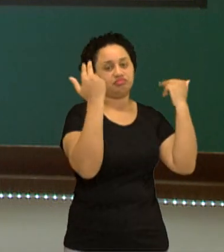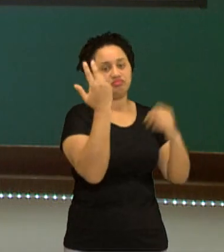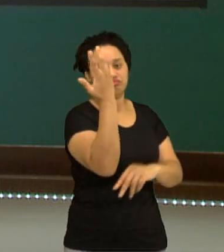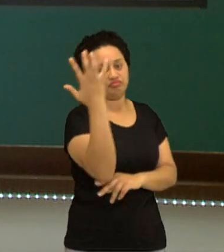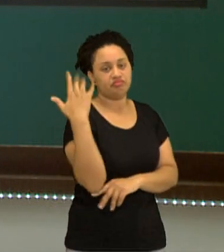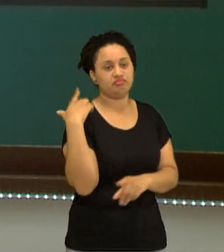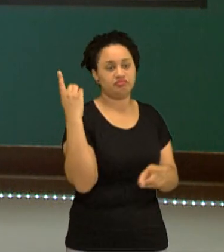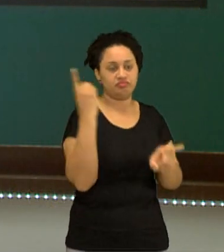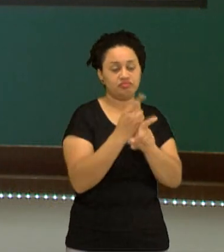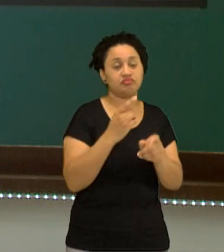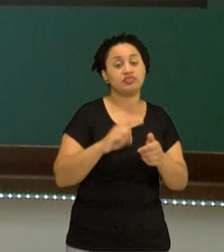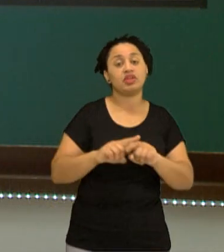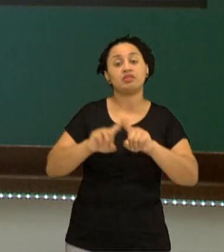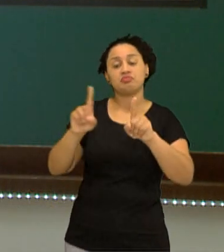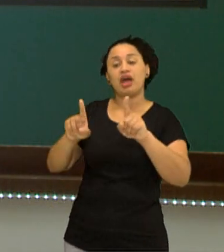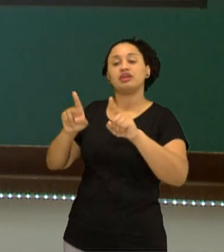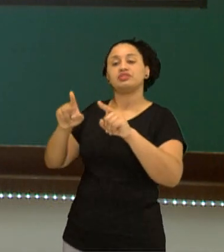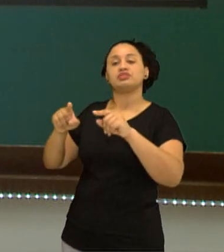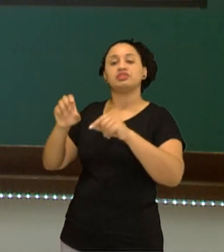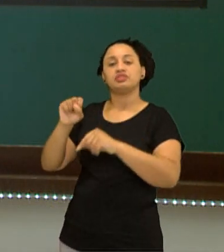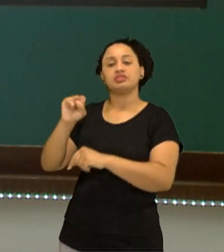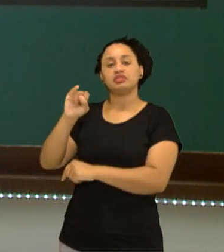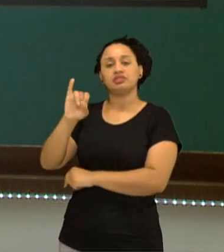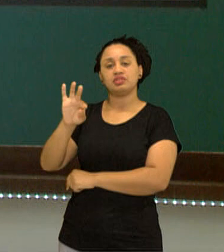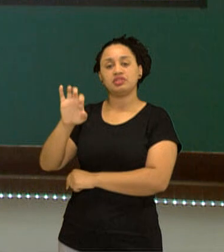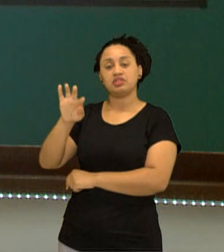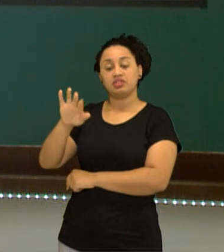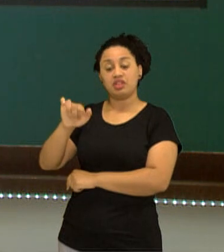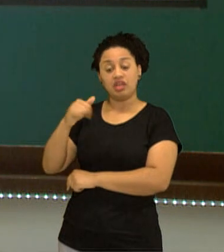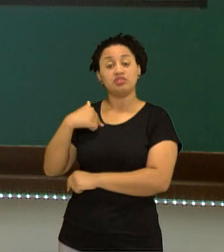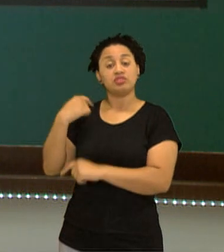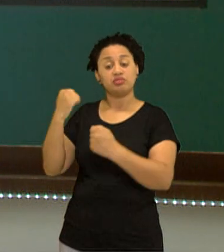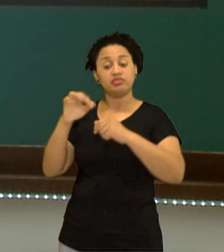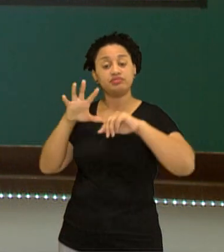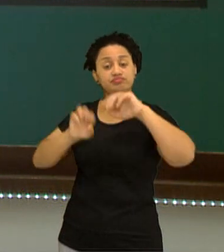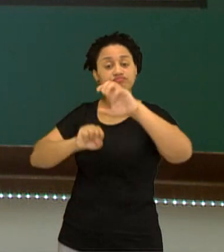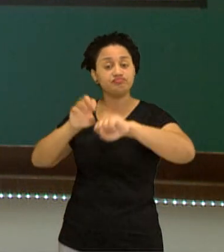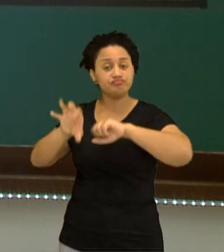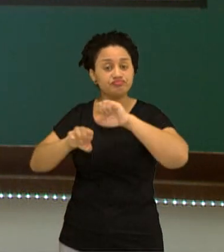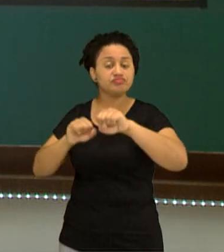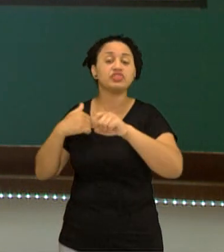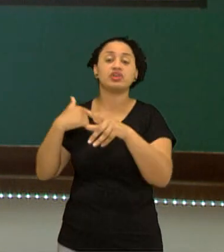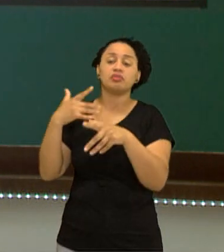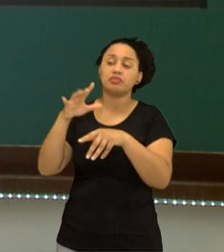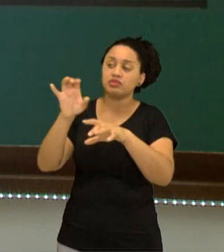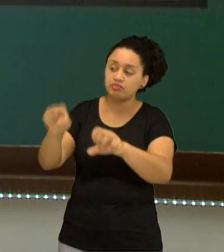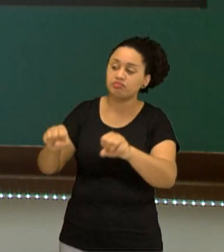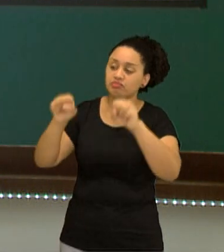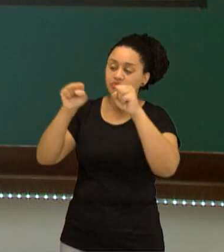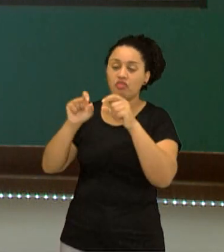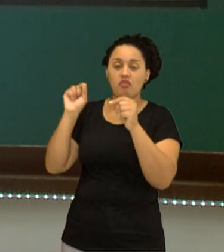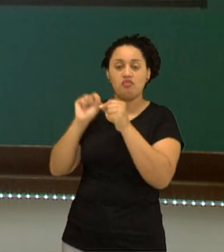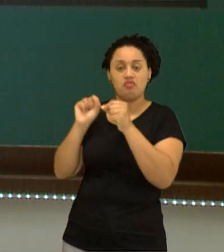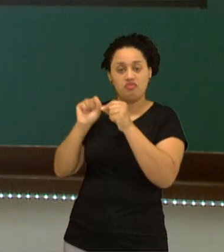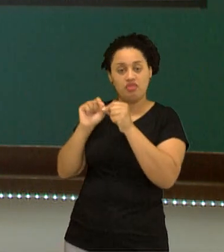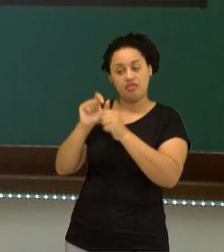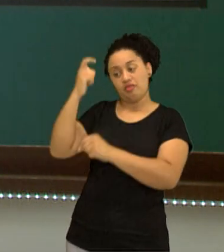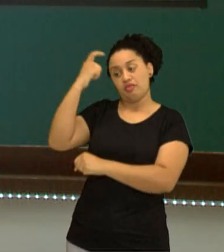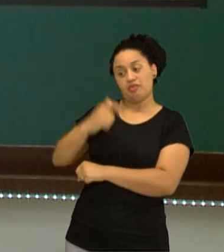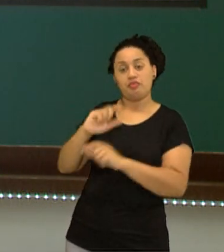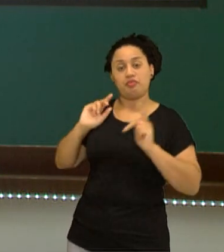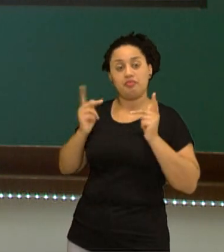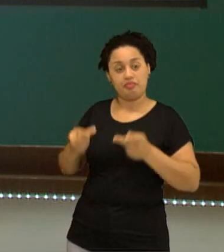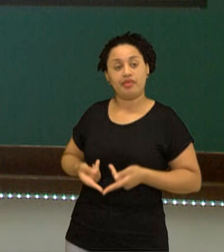natureza. Já o material sintético é aquele que é manipulado, que é fabricado, produzido pelos seres